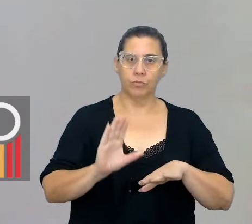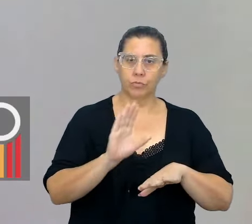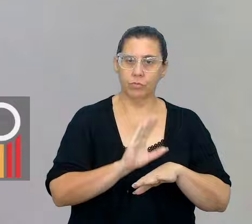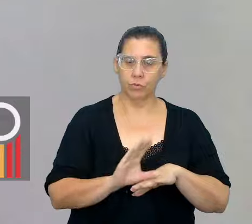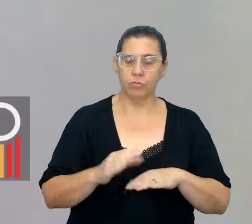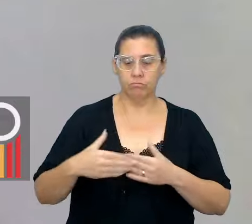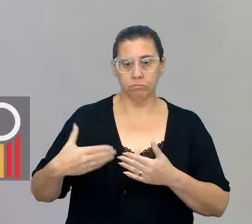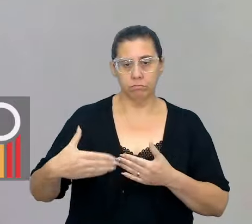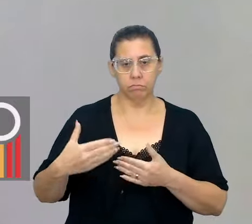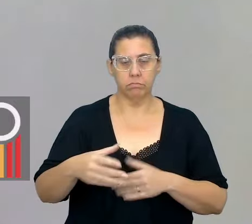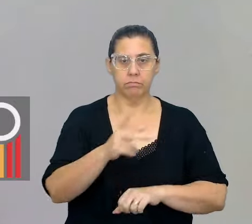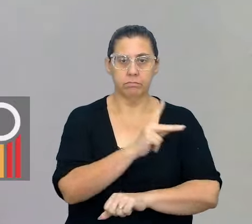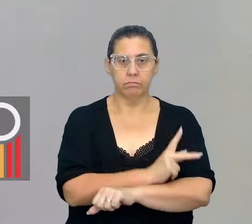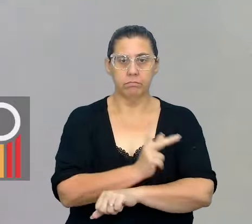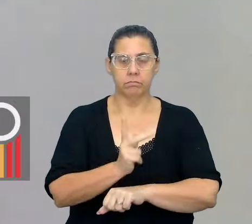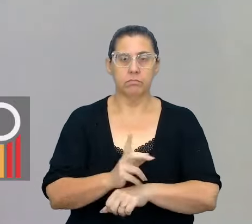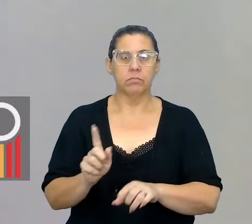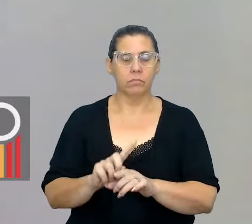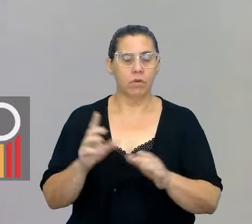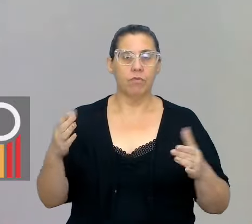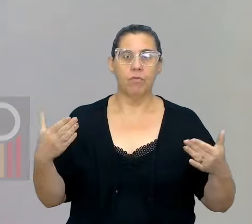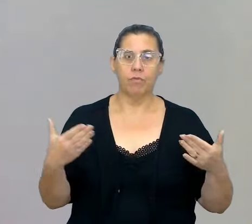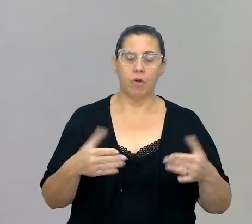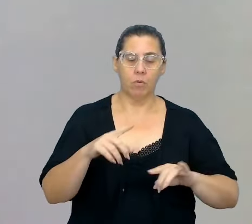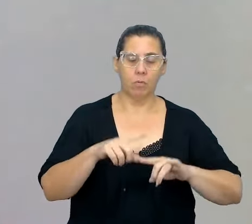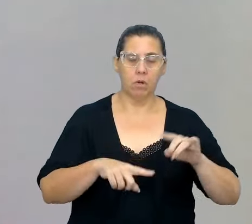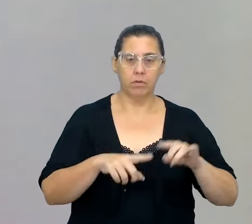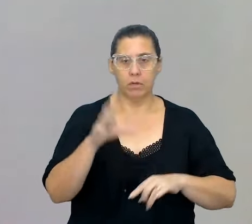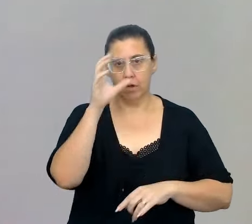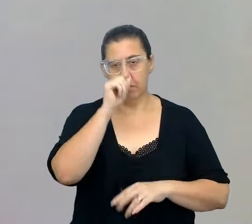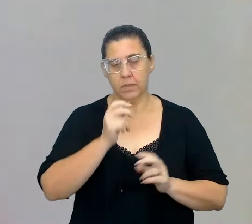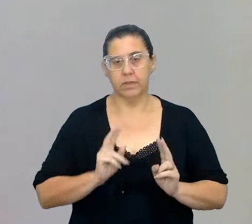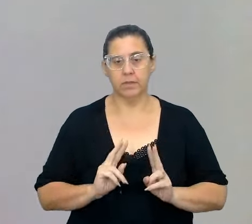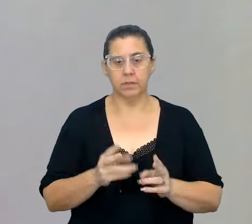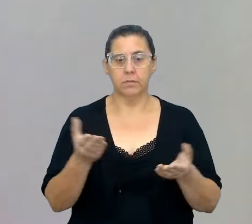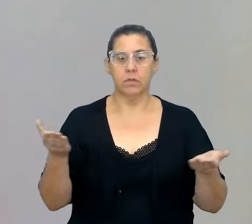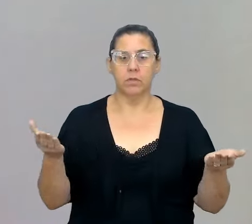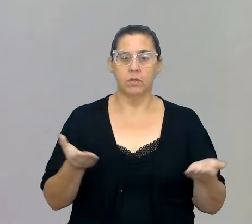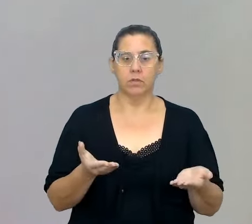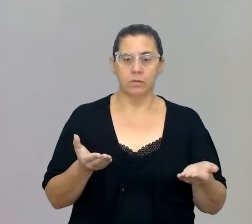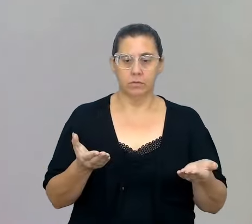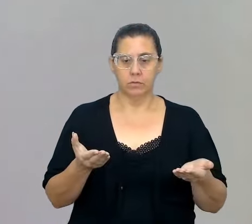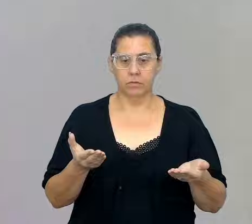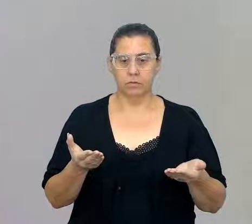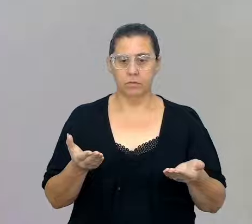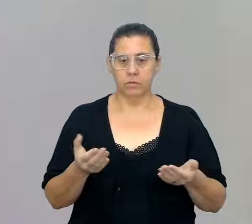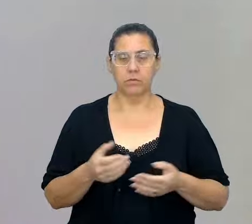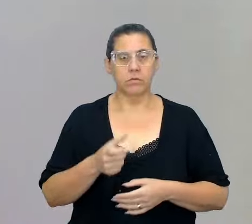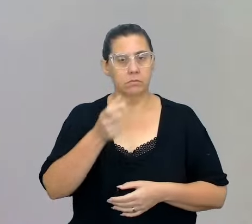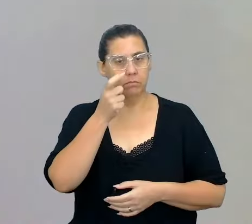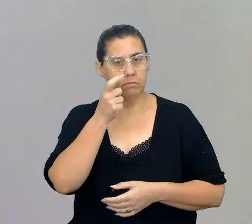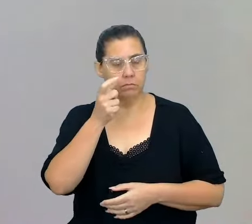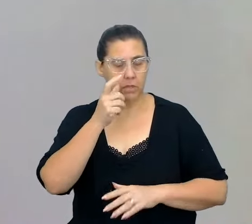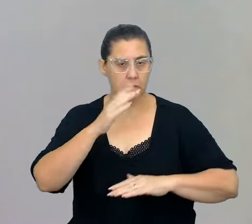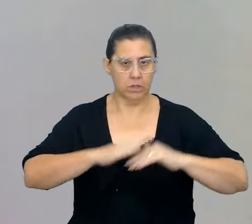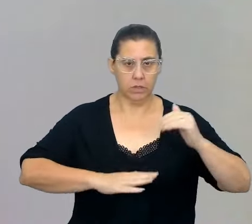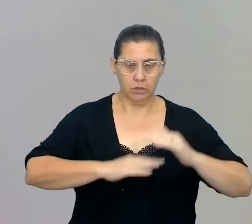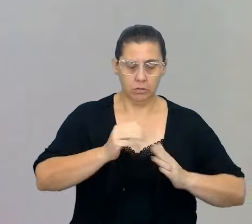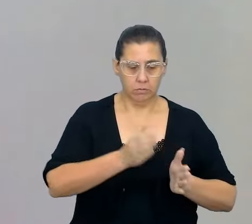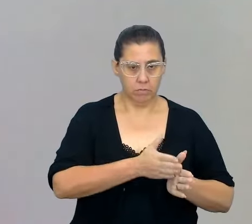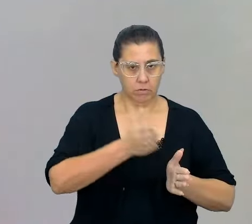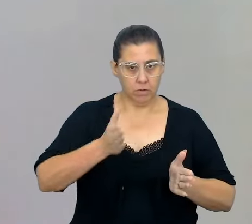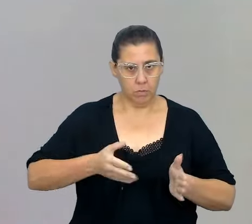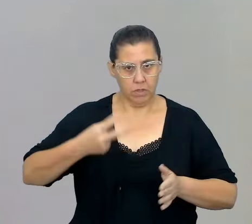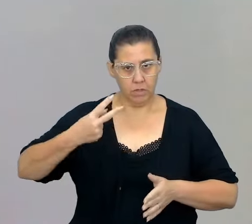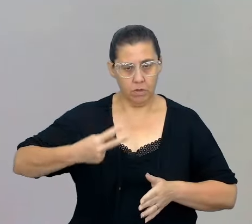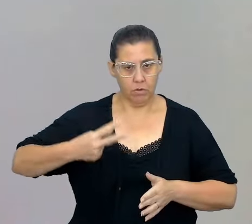sequência pedagógica e dar um foco para o material Aprender Sempre. Hoje a gente vai estar observando as atividades da sequência 2,